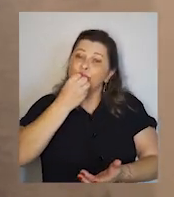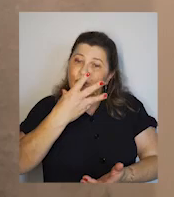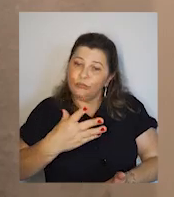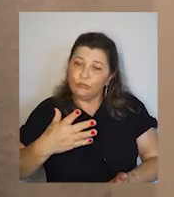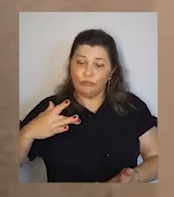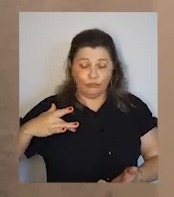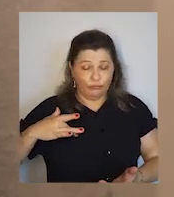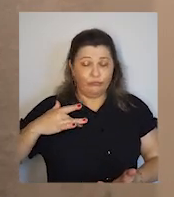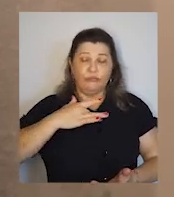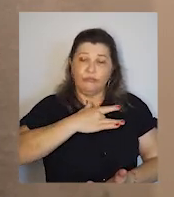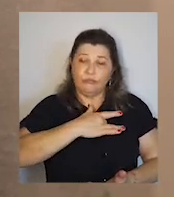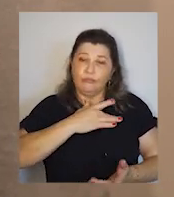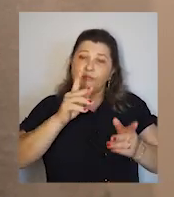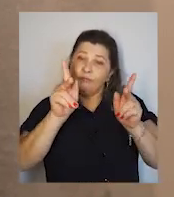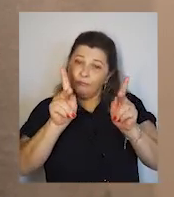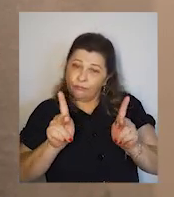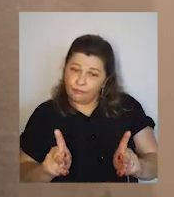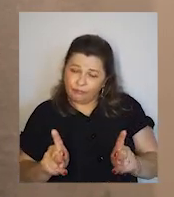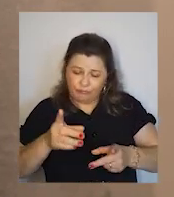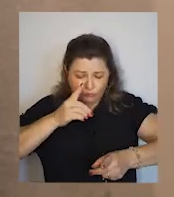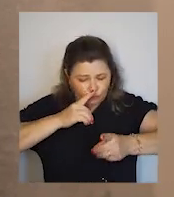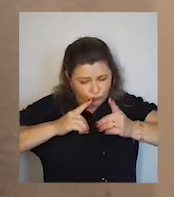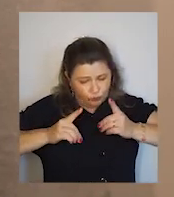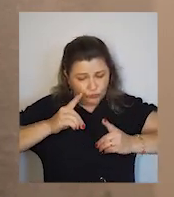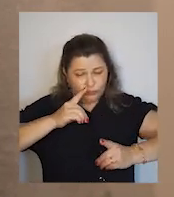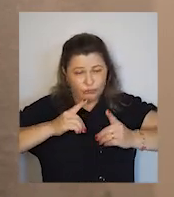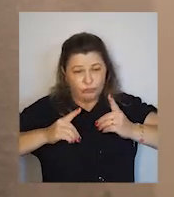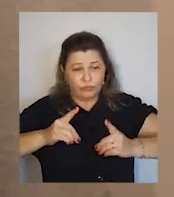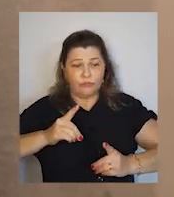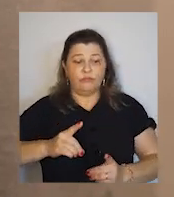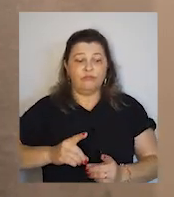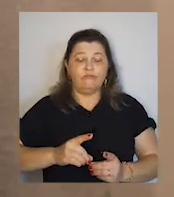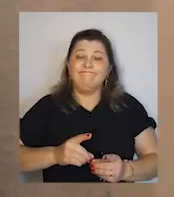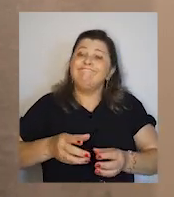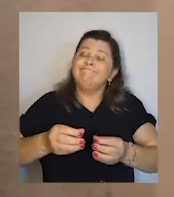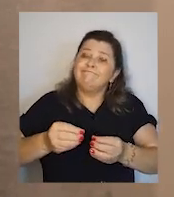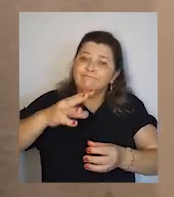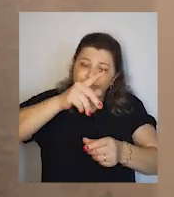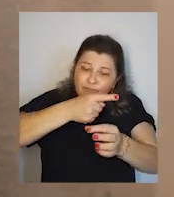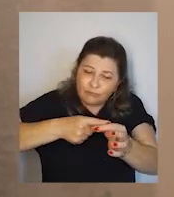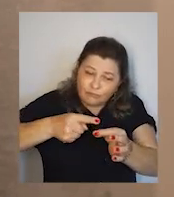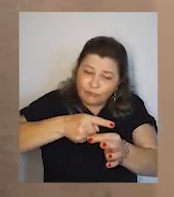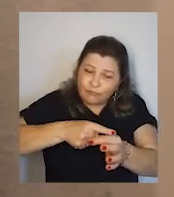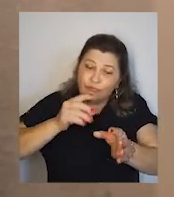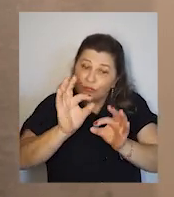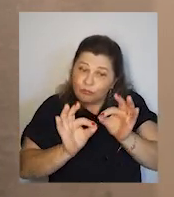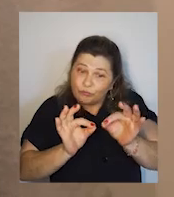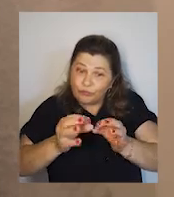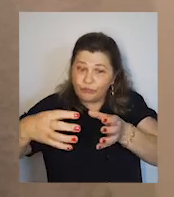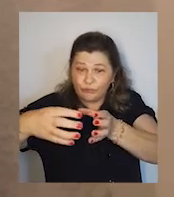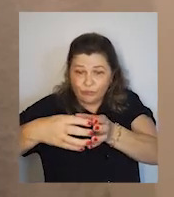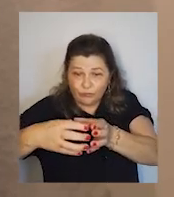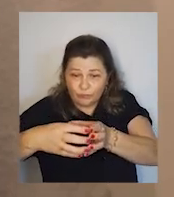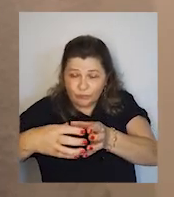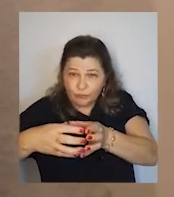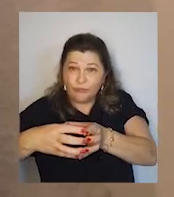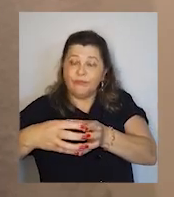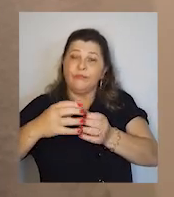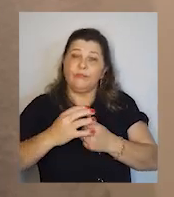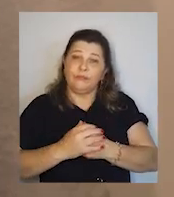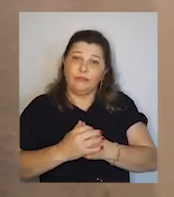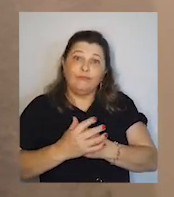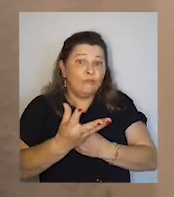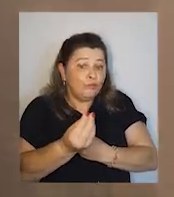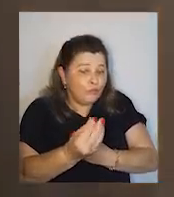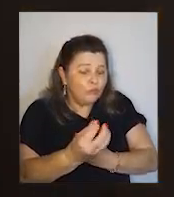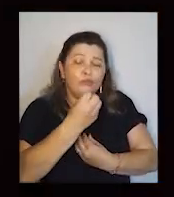As pessoas que têm depressão, o município puder formar grupos que nem esse,